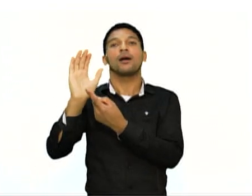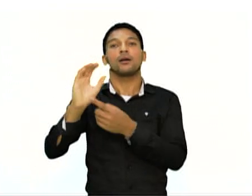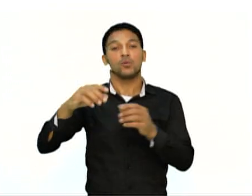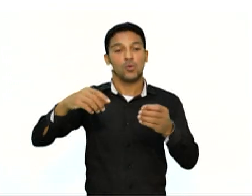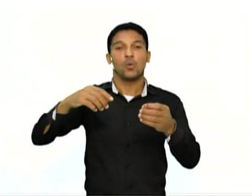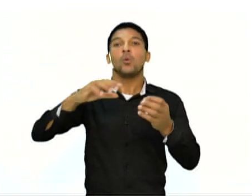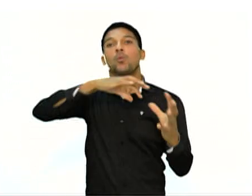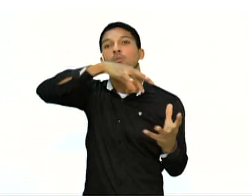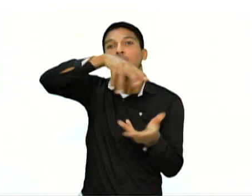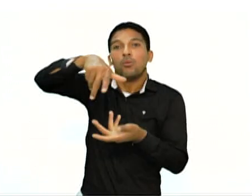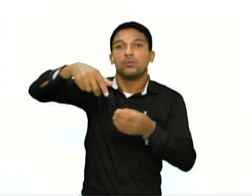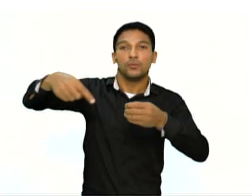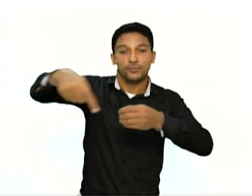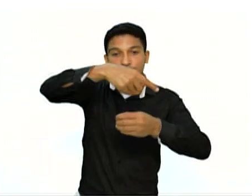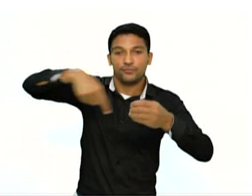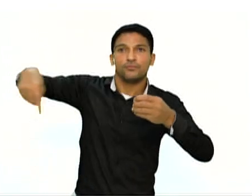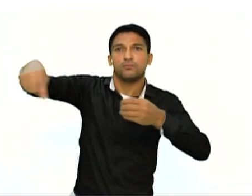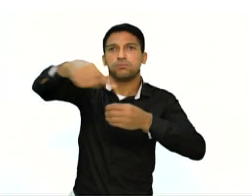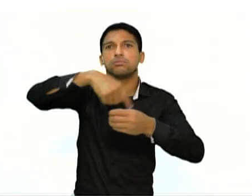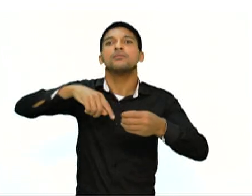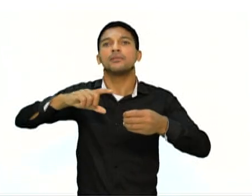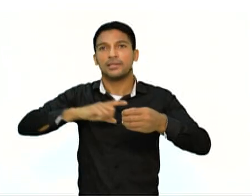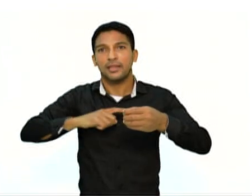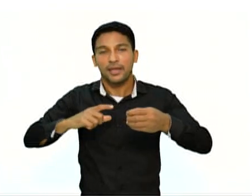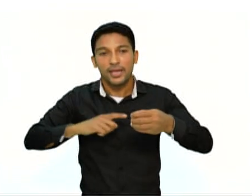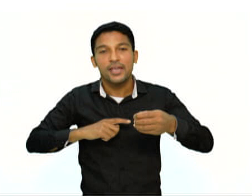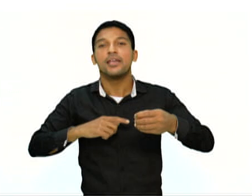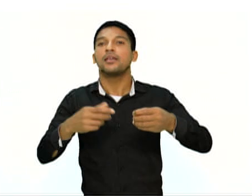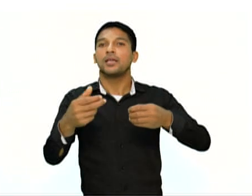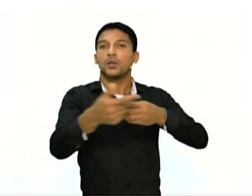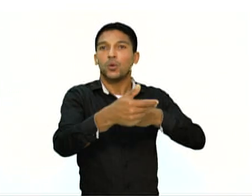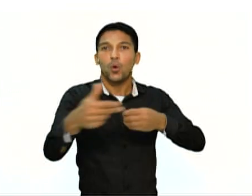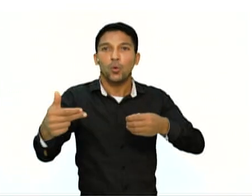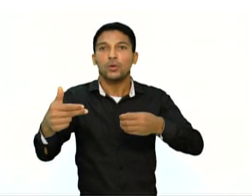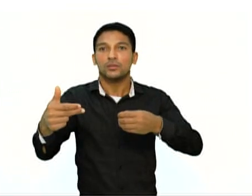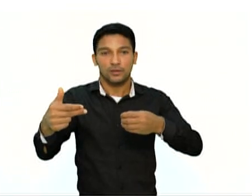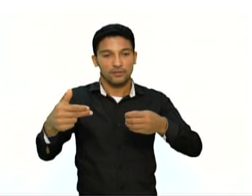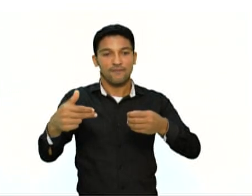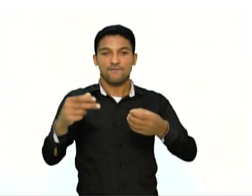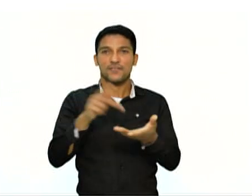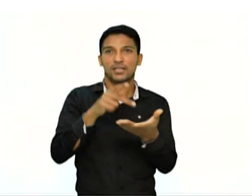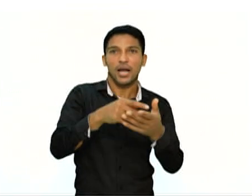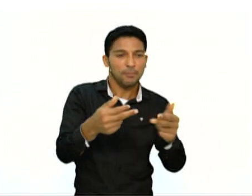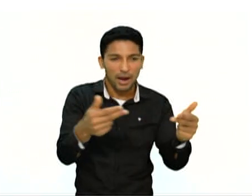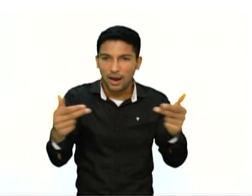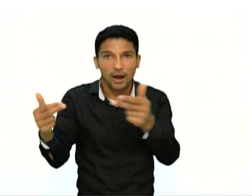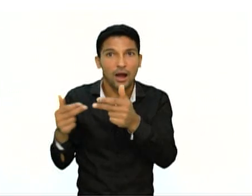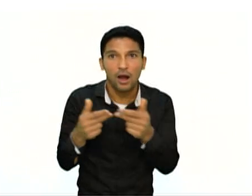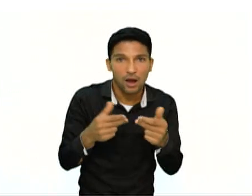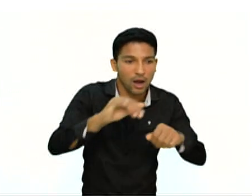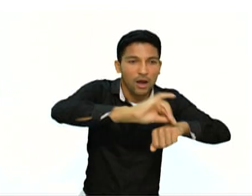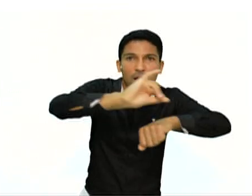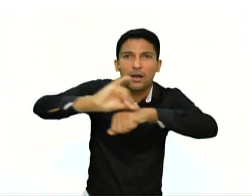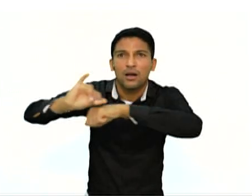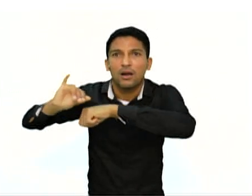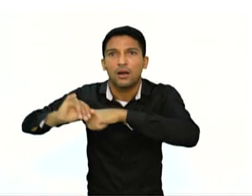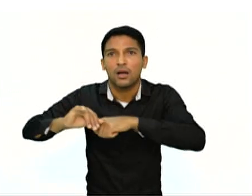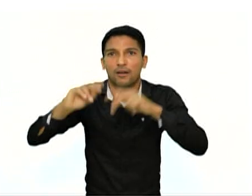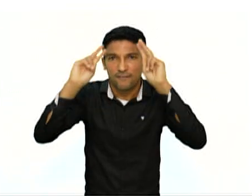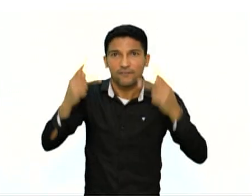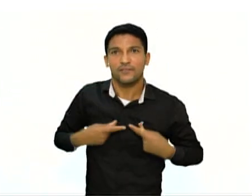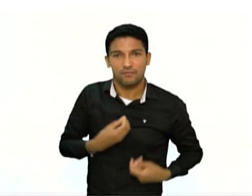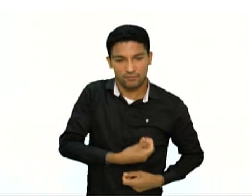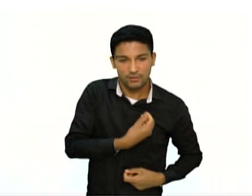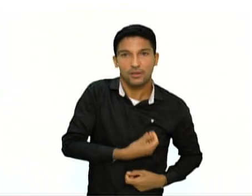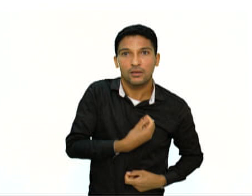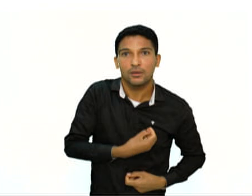verifico, analiso, separo, identifico cada coisa e faço a revisão, vai nos dar a segurança necessária para constatar